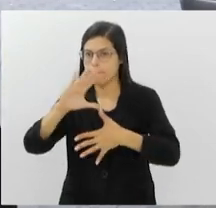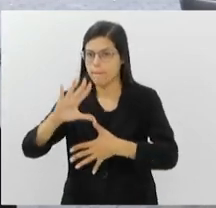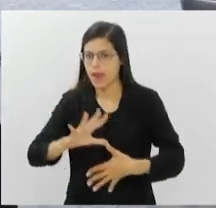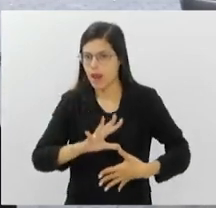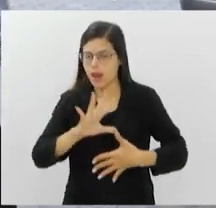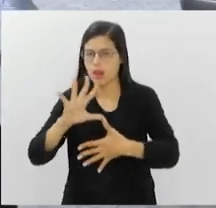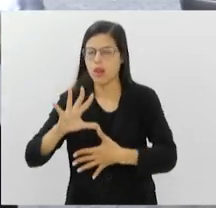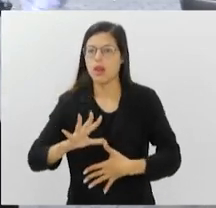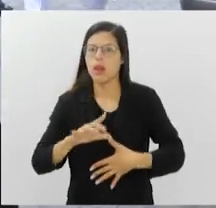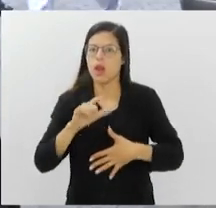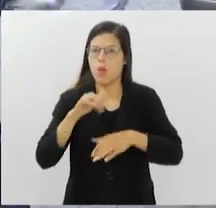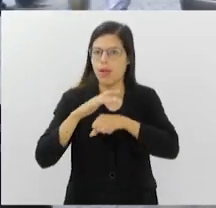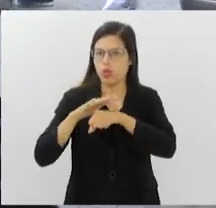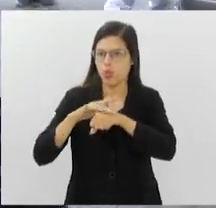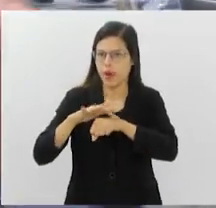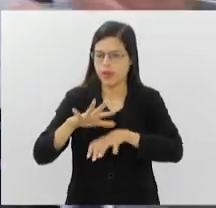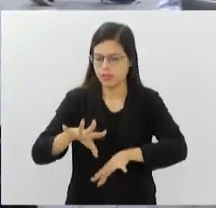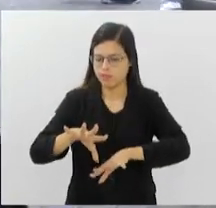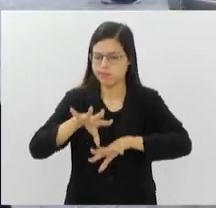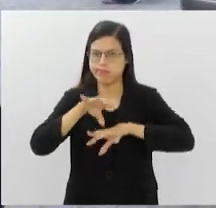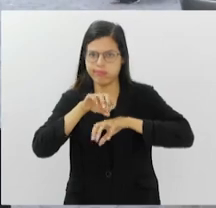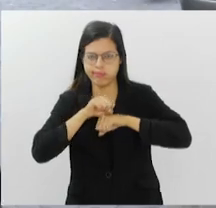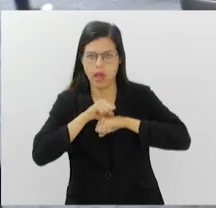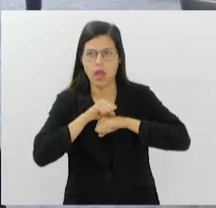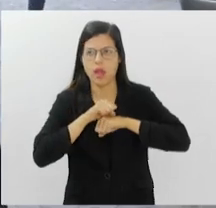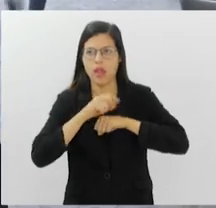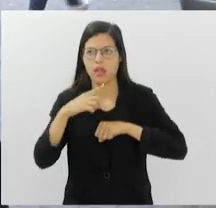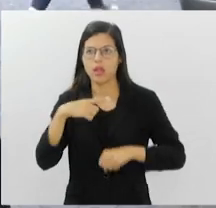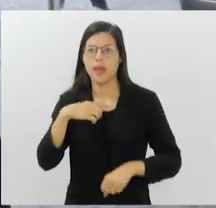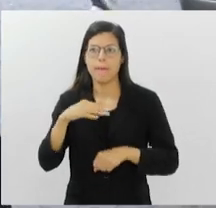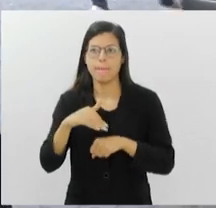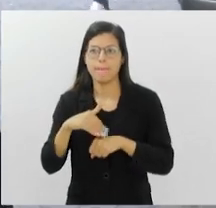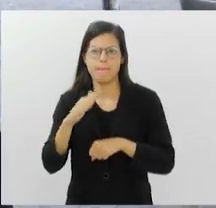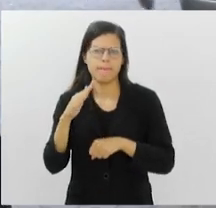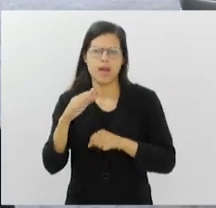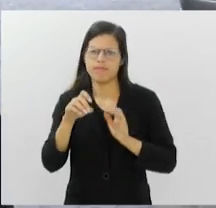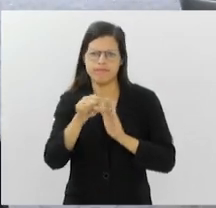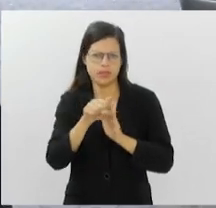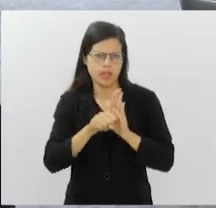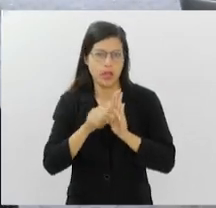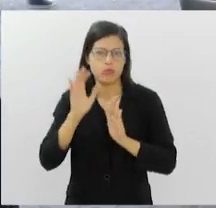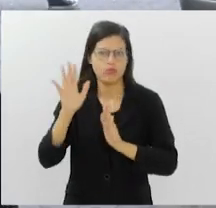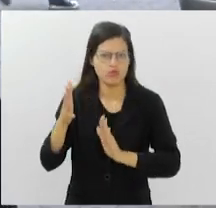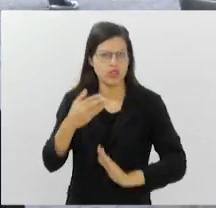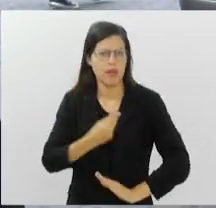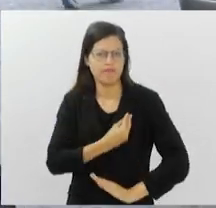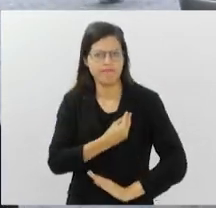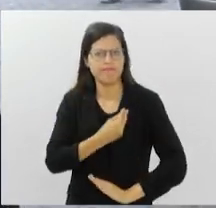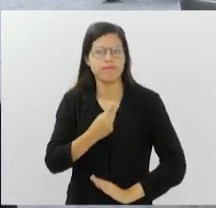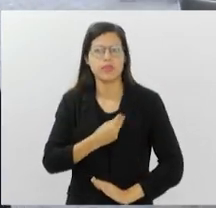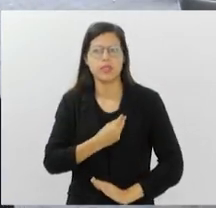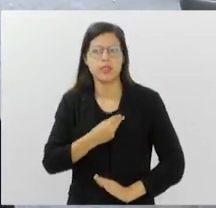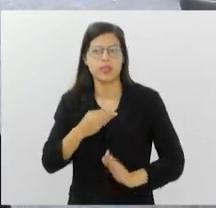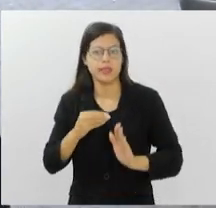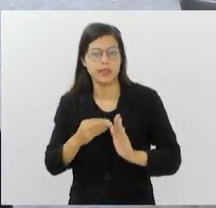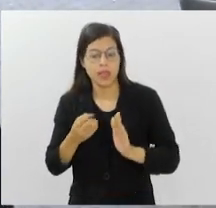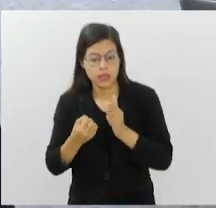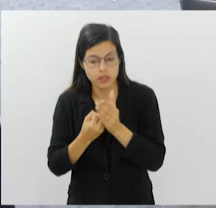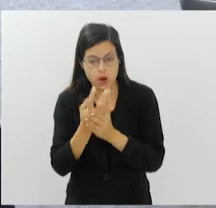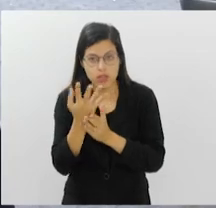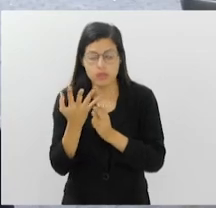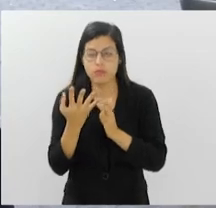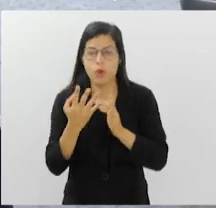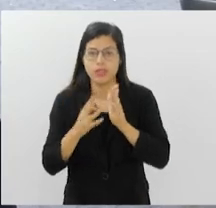né, infecto-contagiosa que tem mais de séculos e esses números não param de